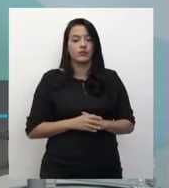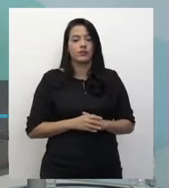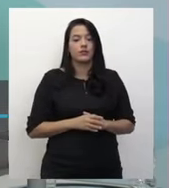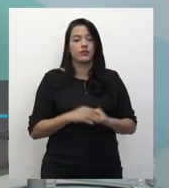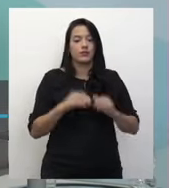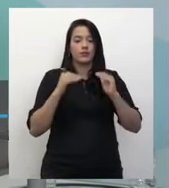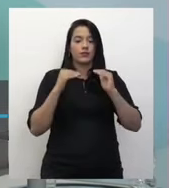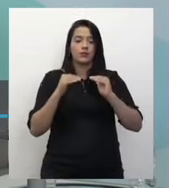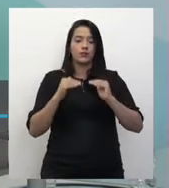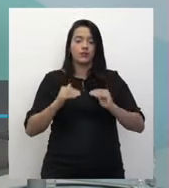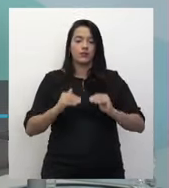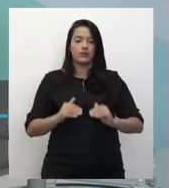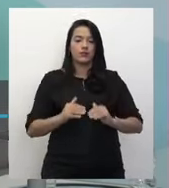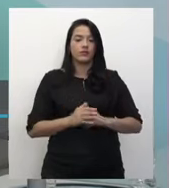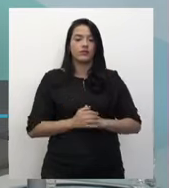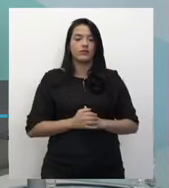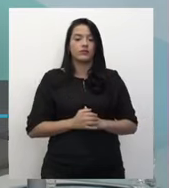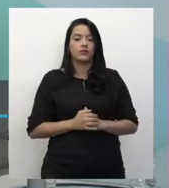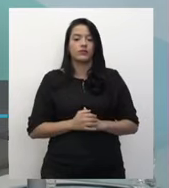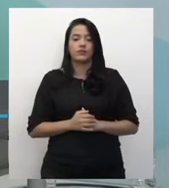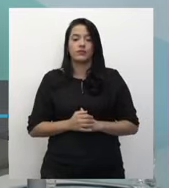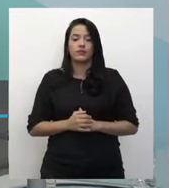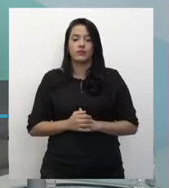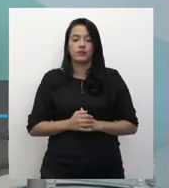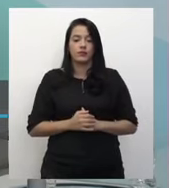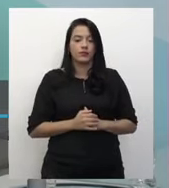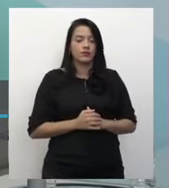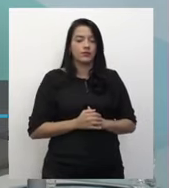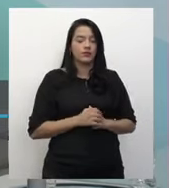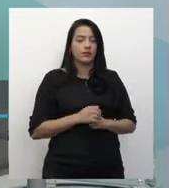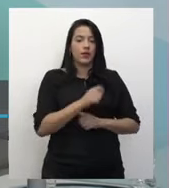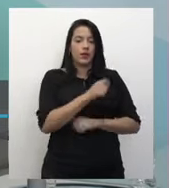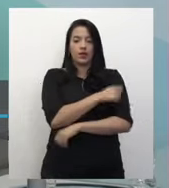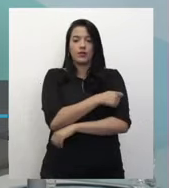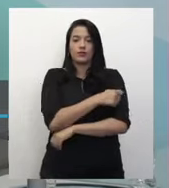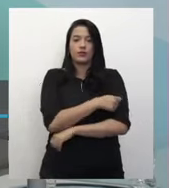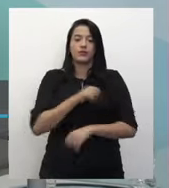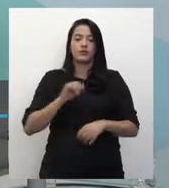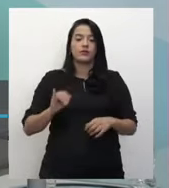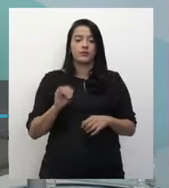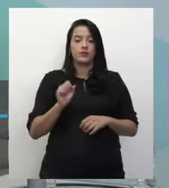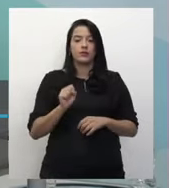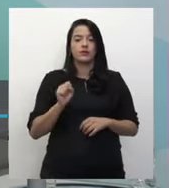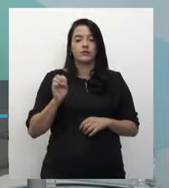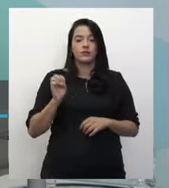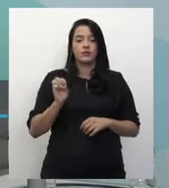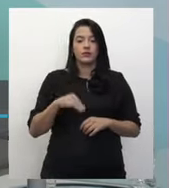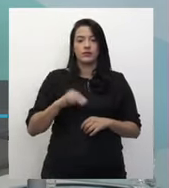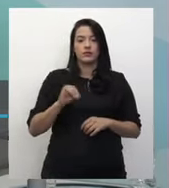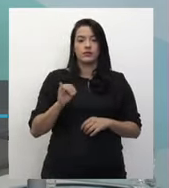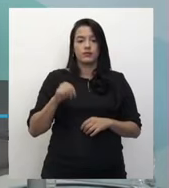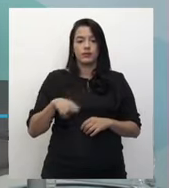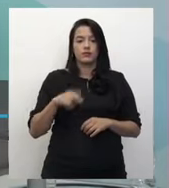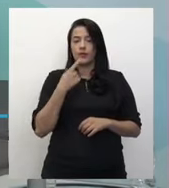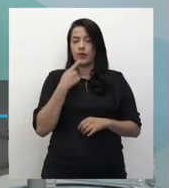isso? Tá. Então, a aluna Yasmin, manchete 1 também da Pro